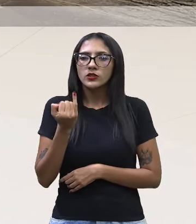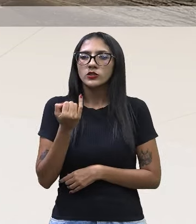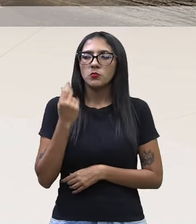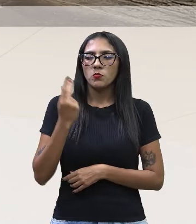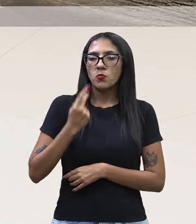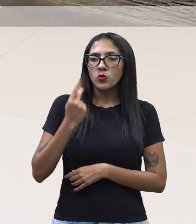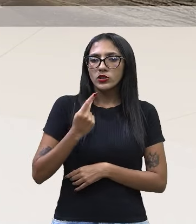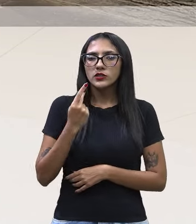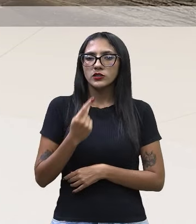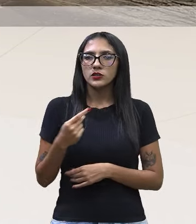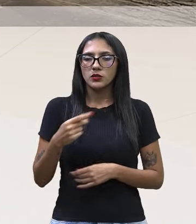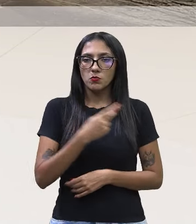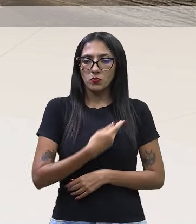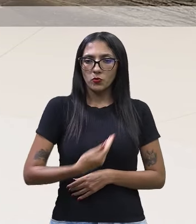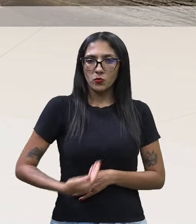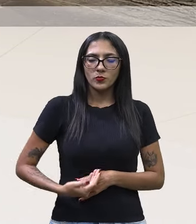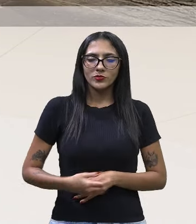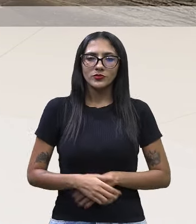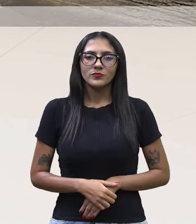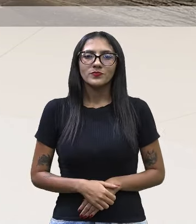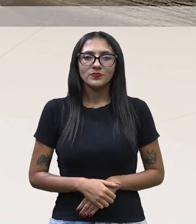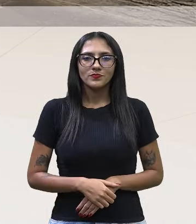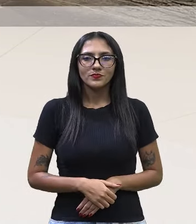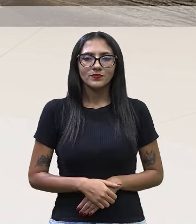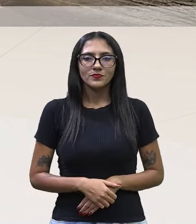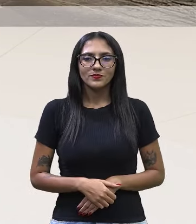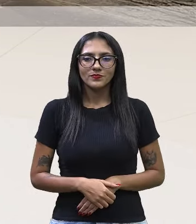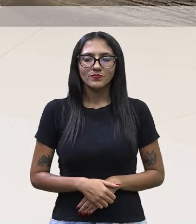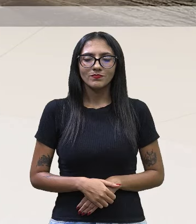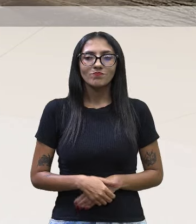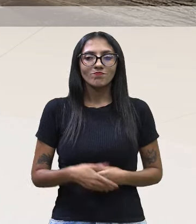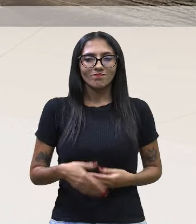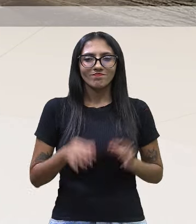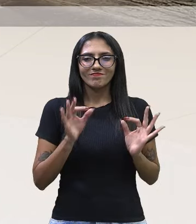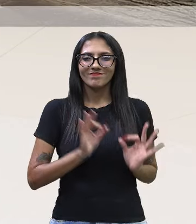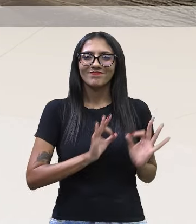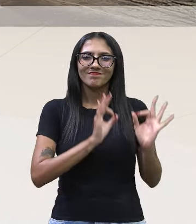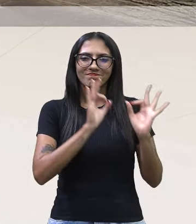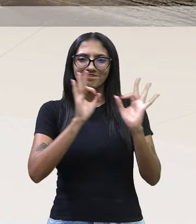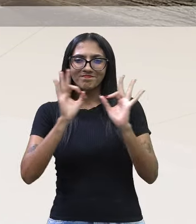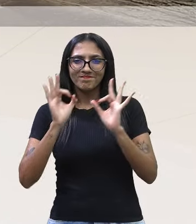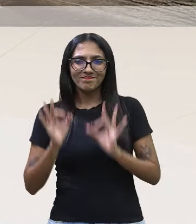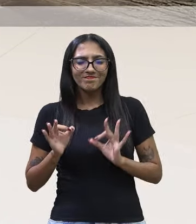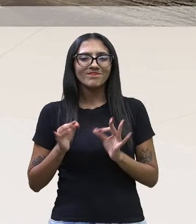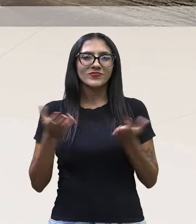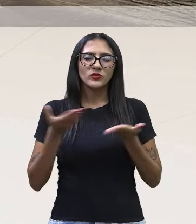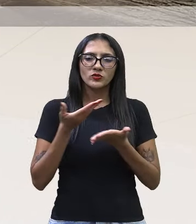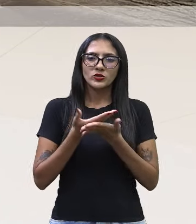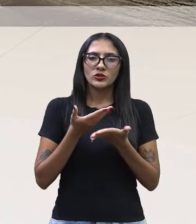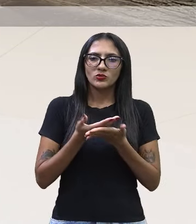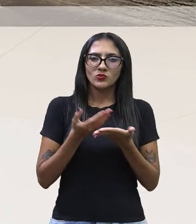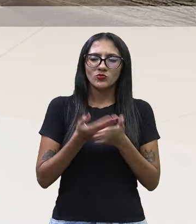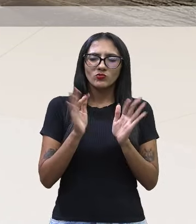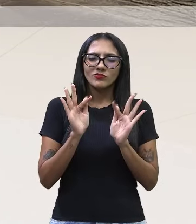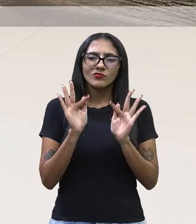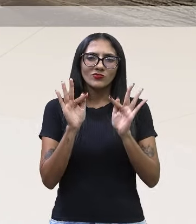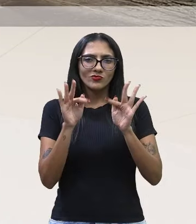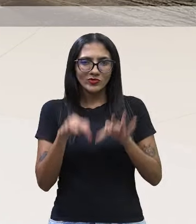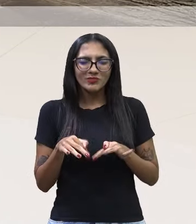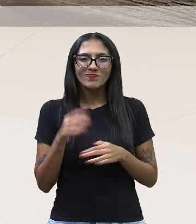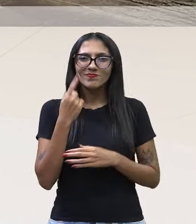e eficazes bom dito tudo isso Professor Estamos chegando ao final da nossa aula exatamente estudamos aí